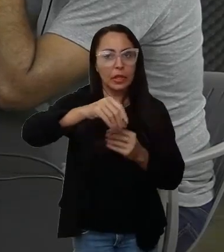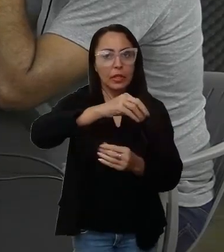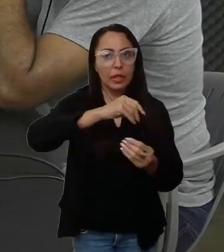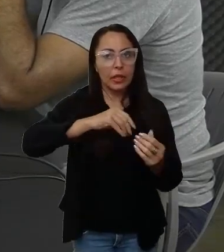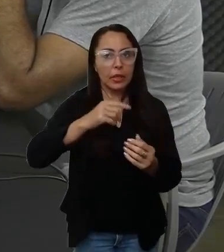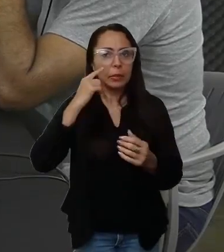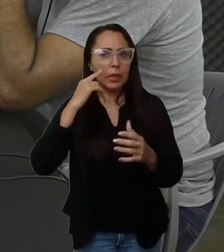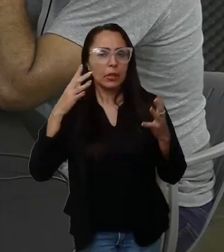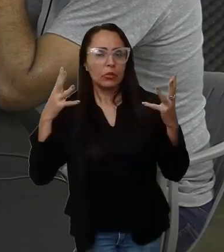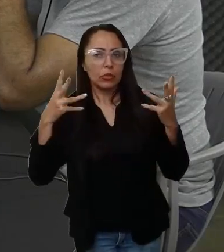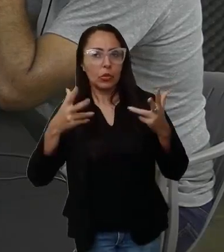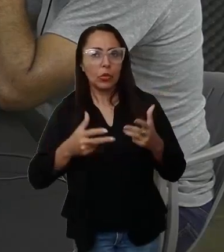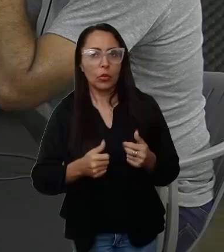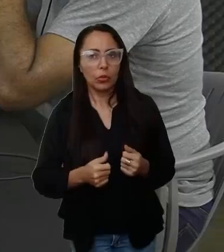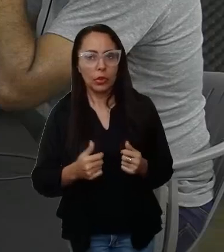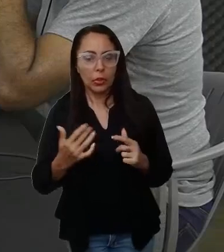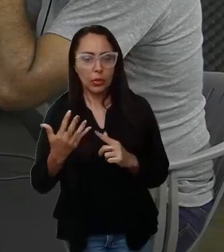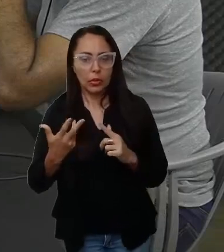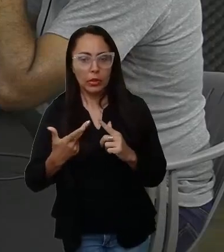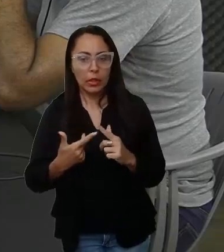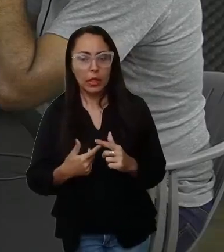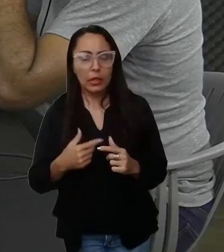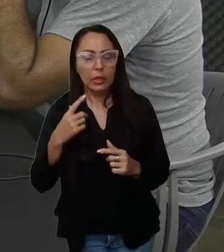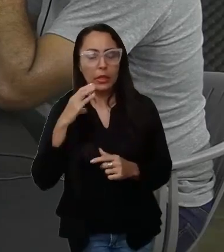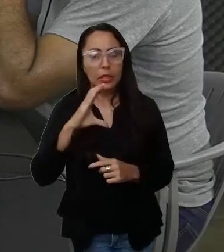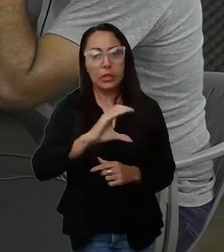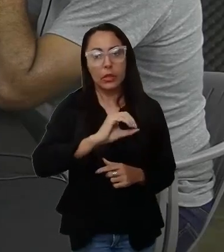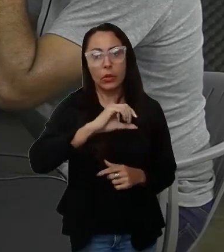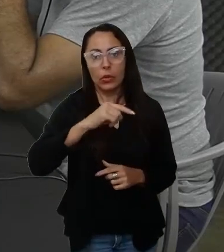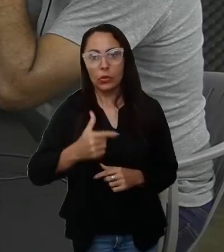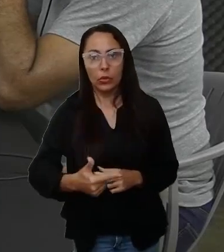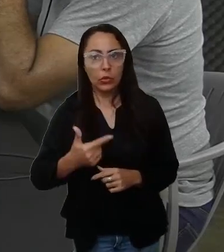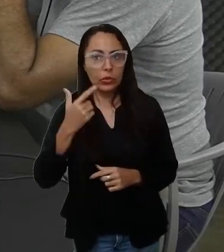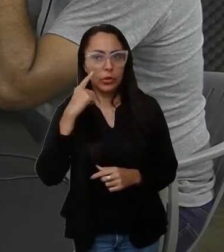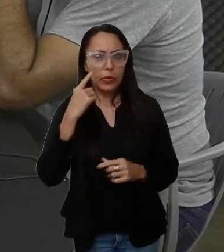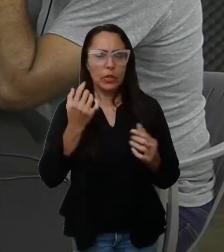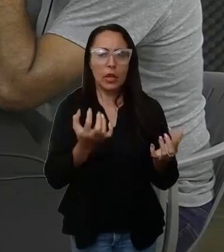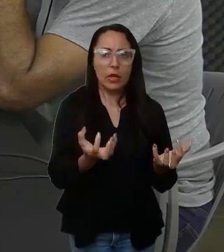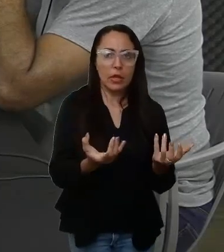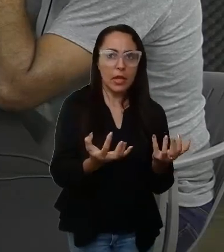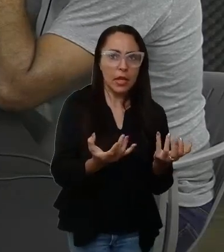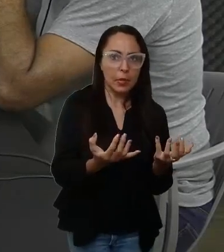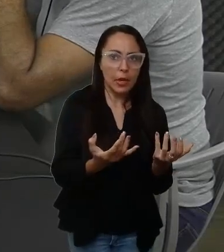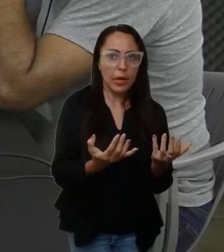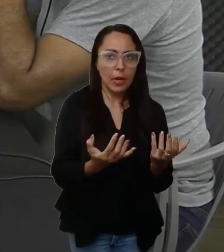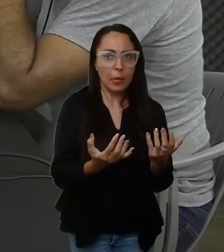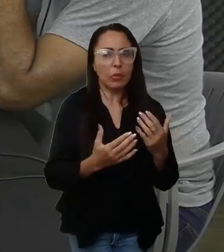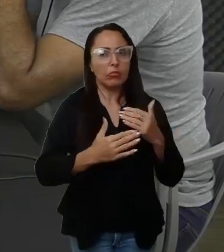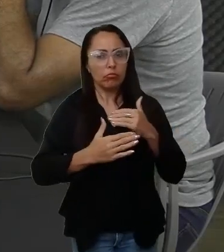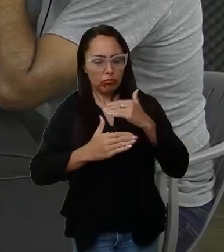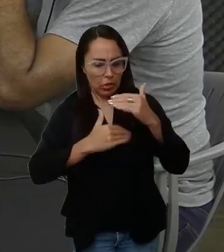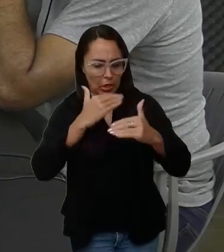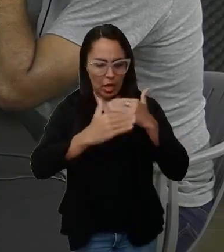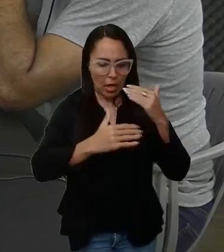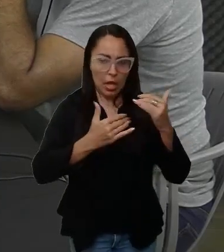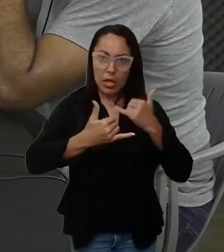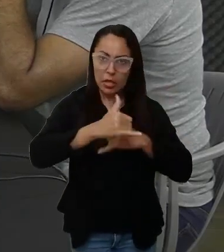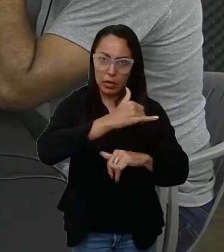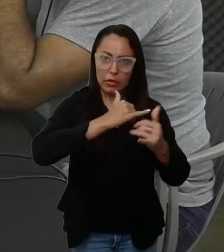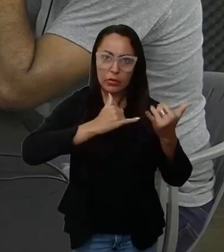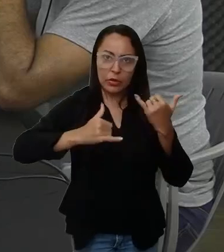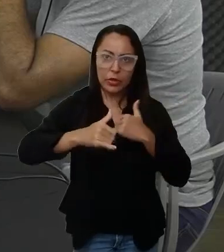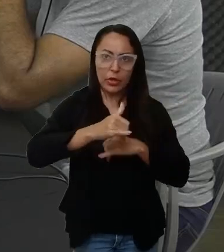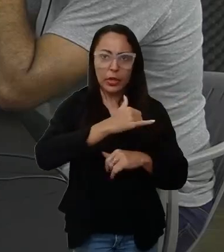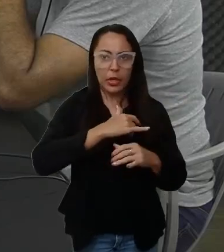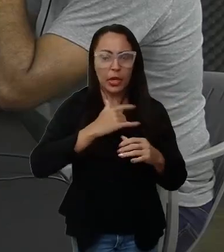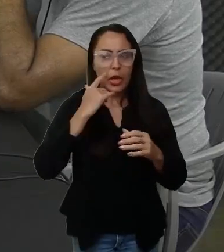toda essa quantidade de carbono e artificialmente você queima para gerar combustão, energia, você joga